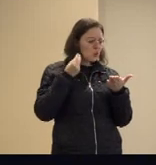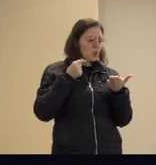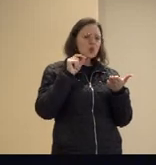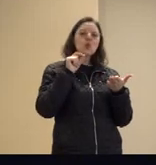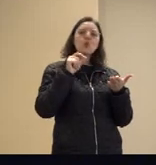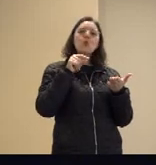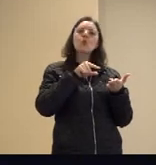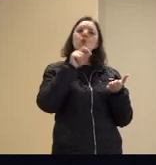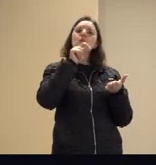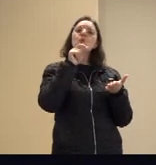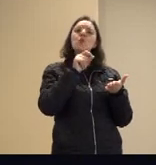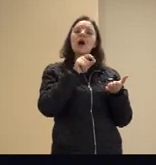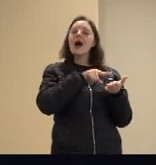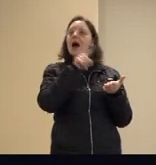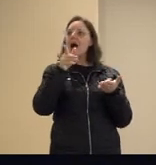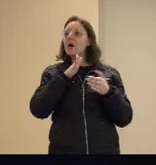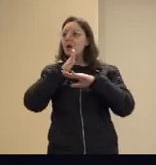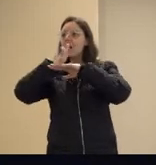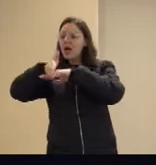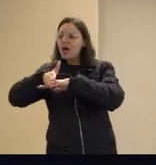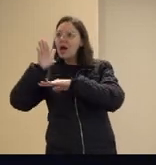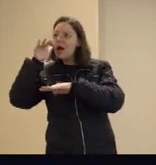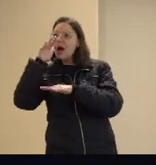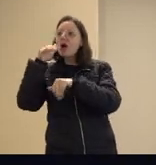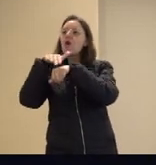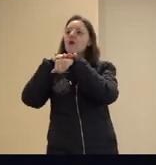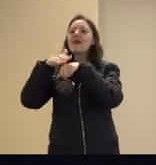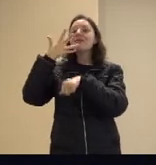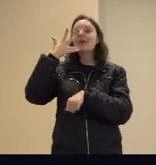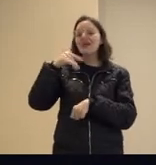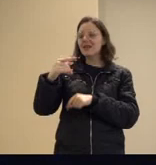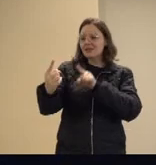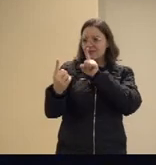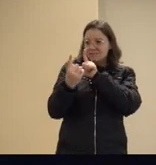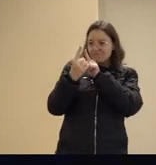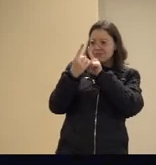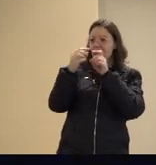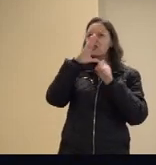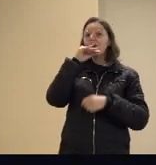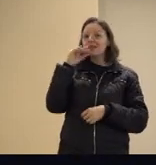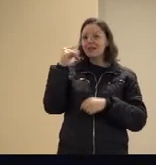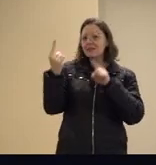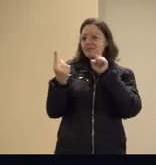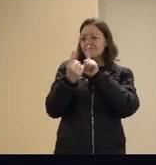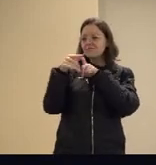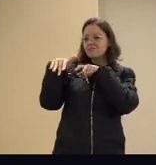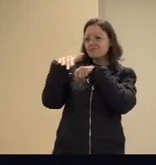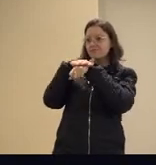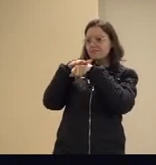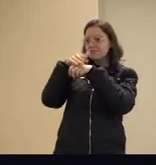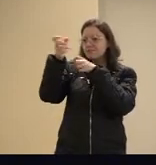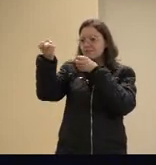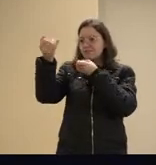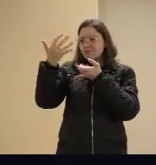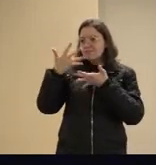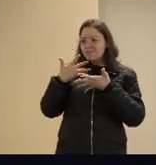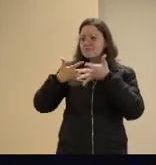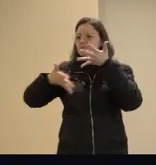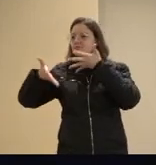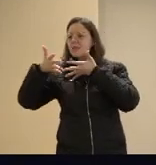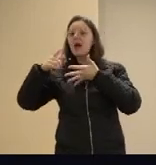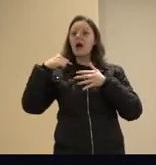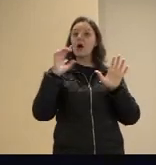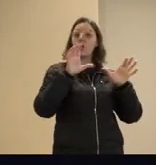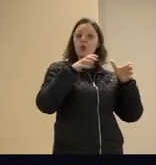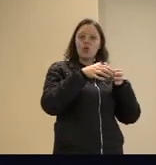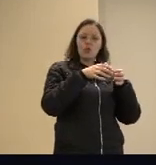aquilo que está acontecendo lá. Quando ele conversa com a criança, com o adolescente, ele tem a condição de, junto com a equipe, pensar